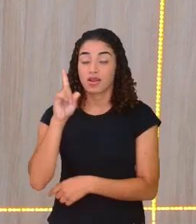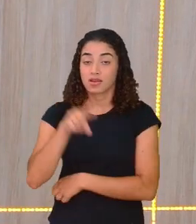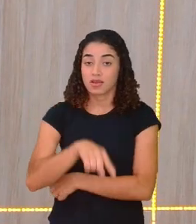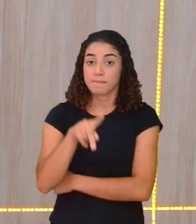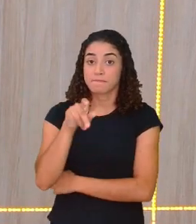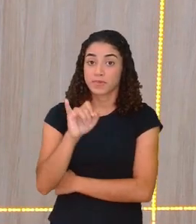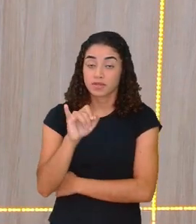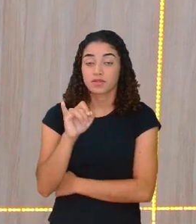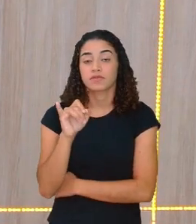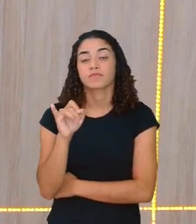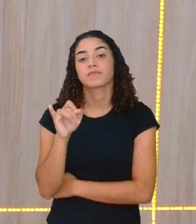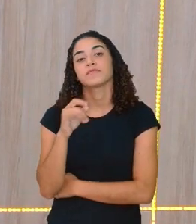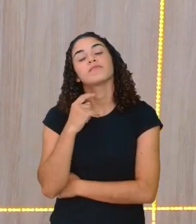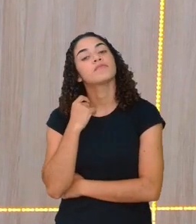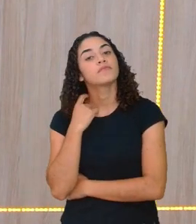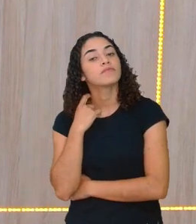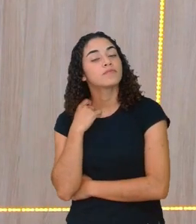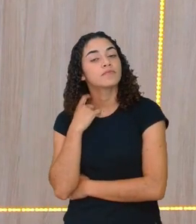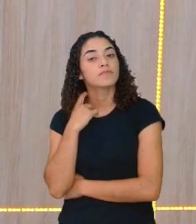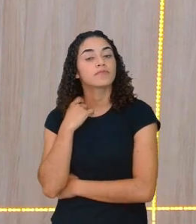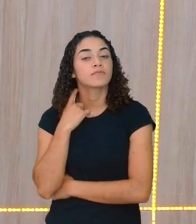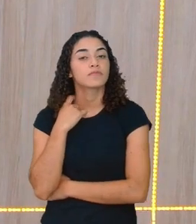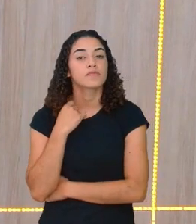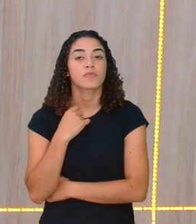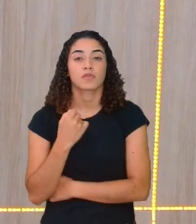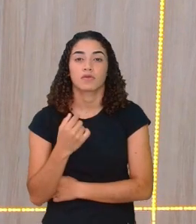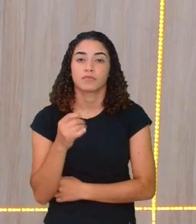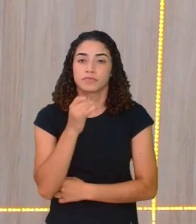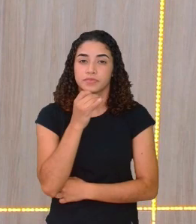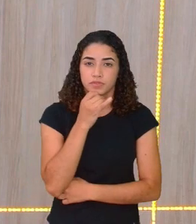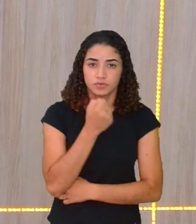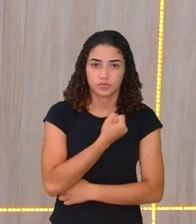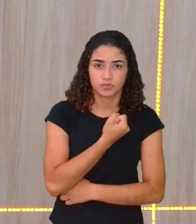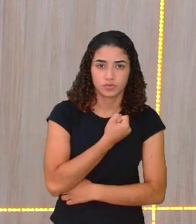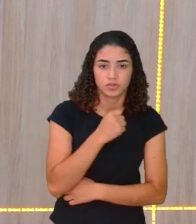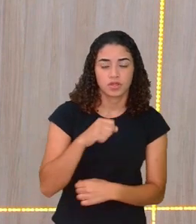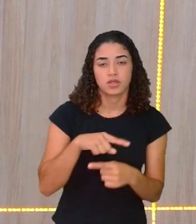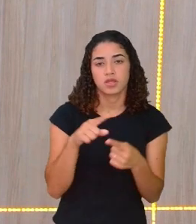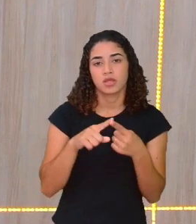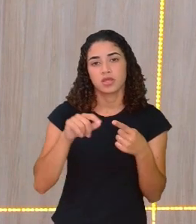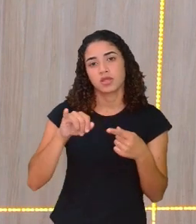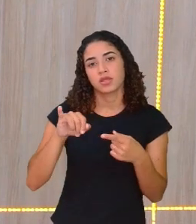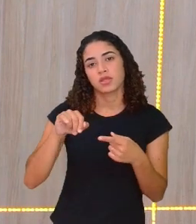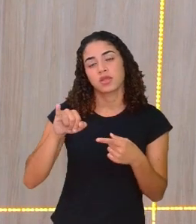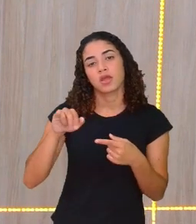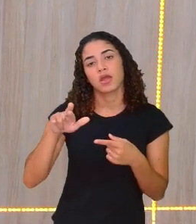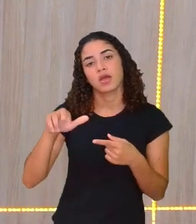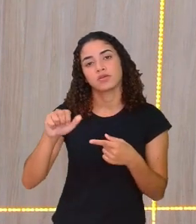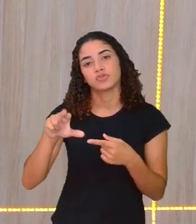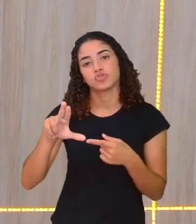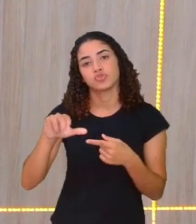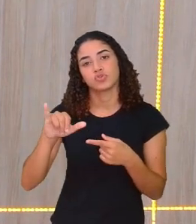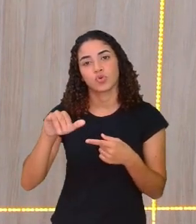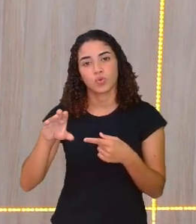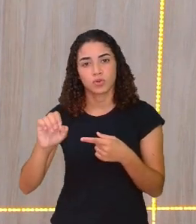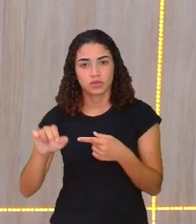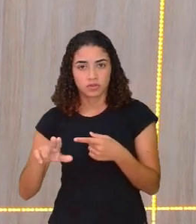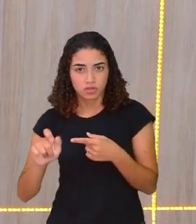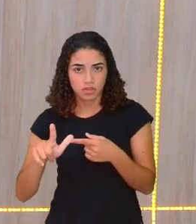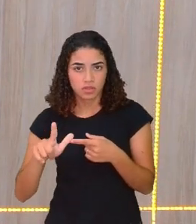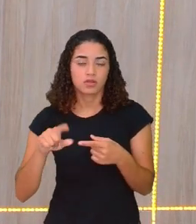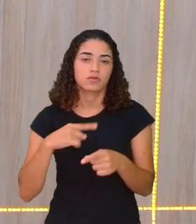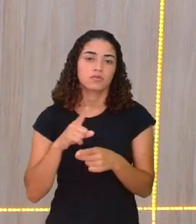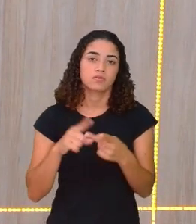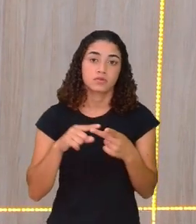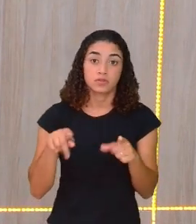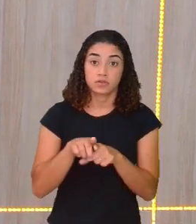Π é um exemplo de número irracional. Juntando os números irracionais com os números racionais, a